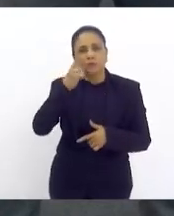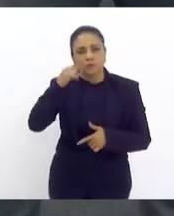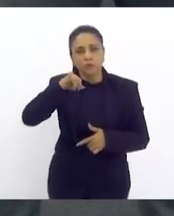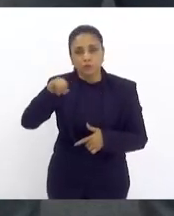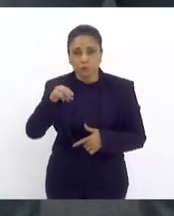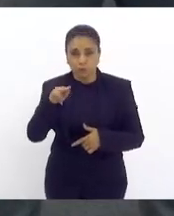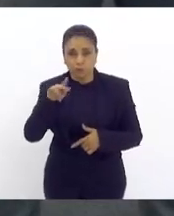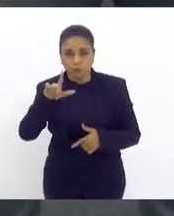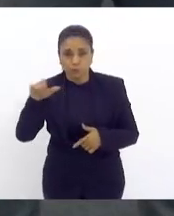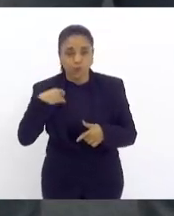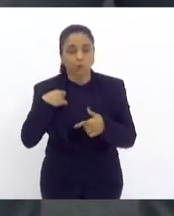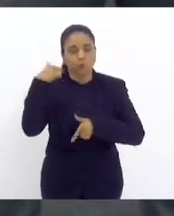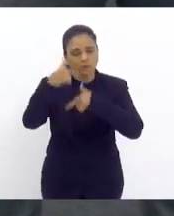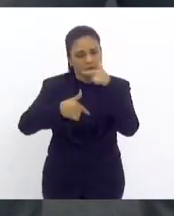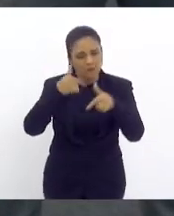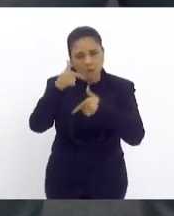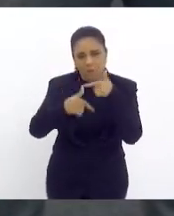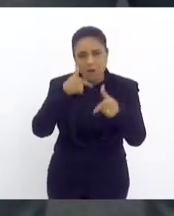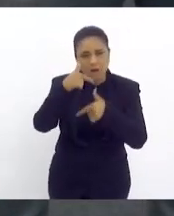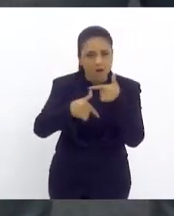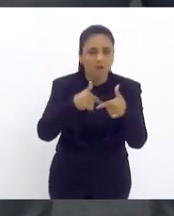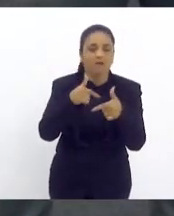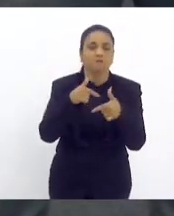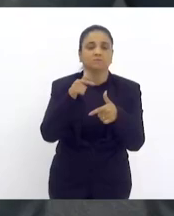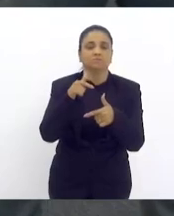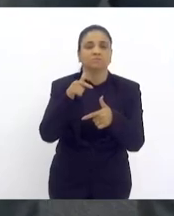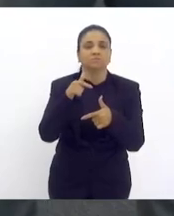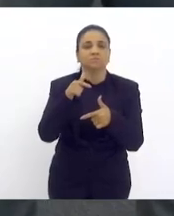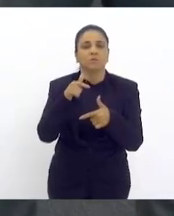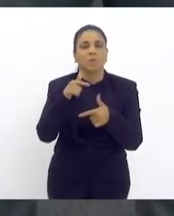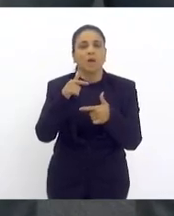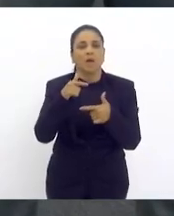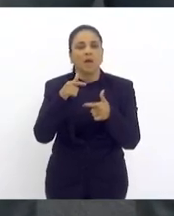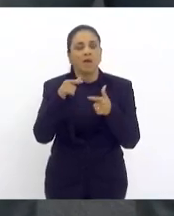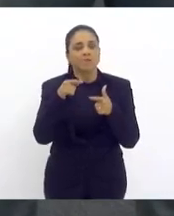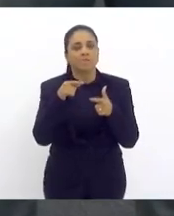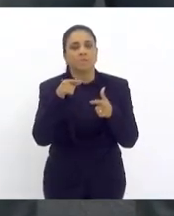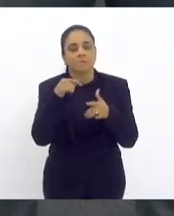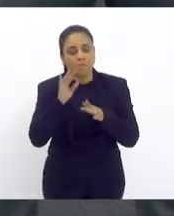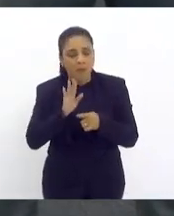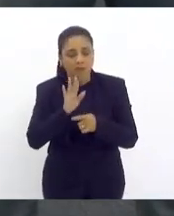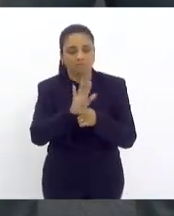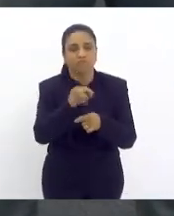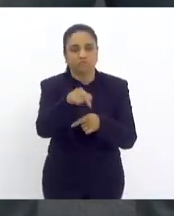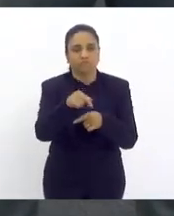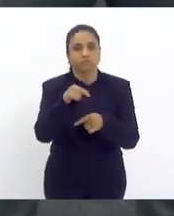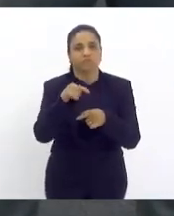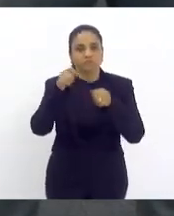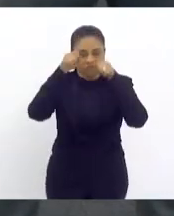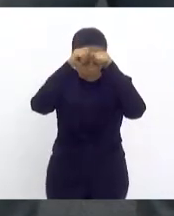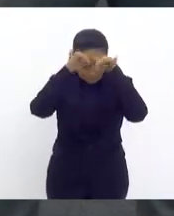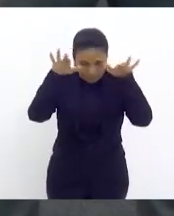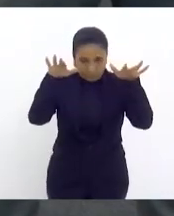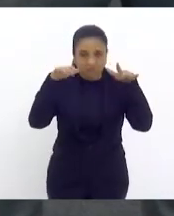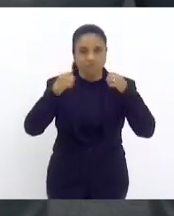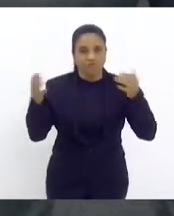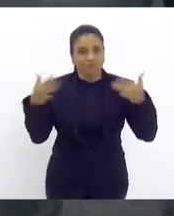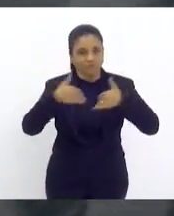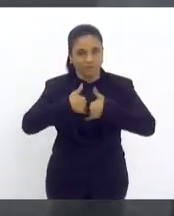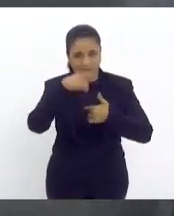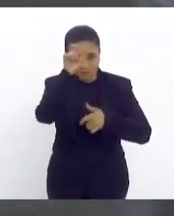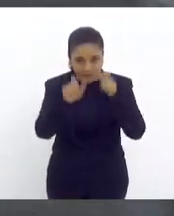incessantemente em prol da pauta da pessoa com Transtorno do espectro aut vários projetos de leis